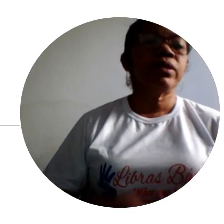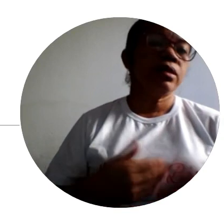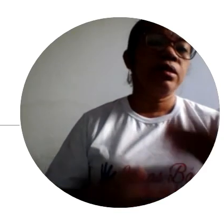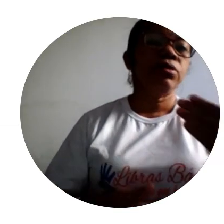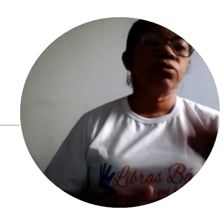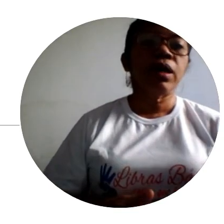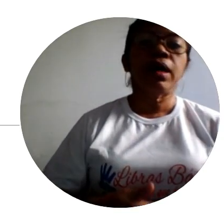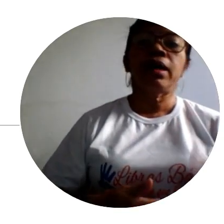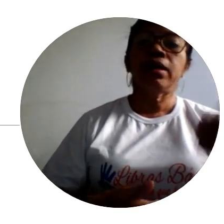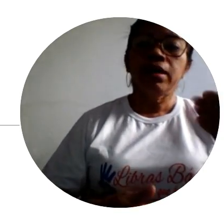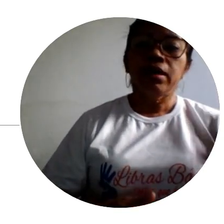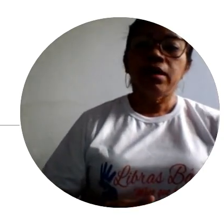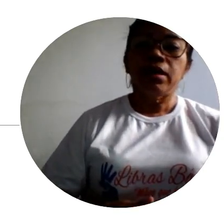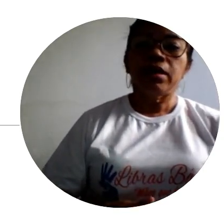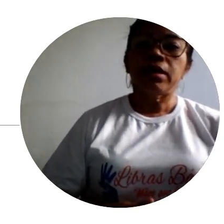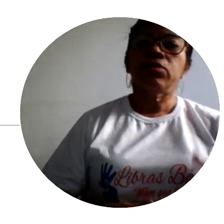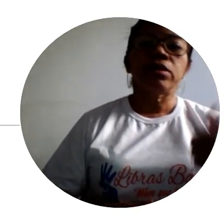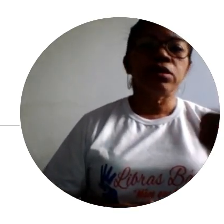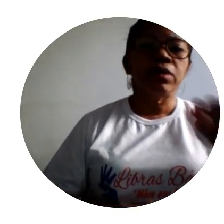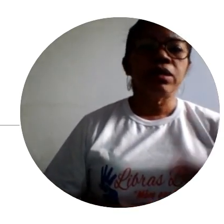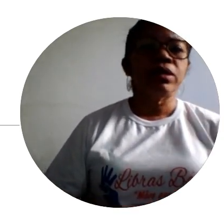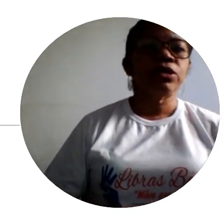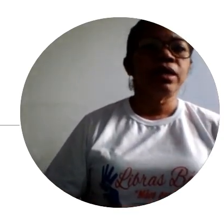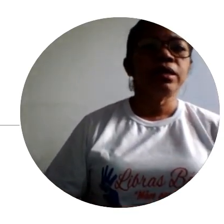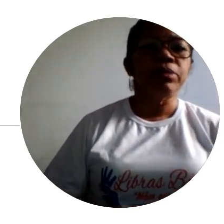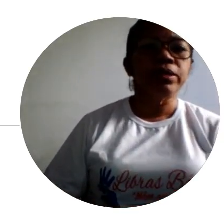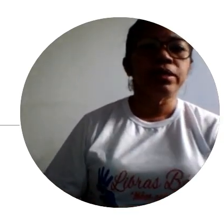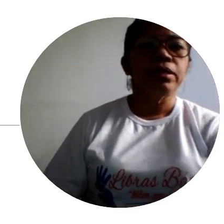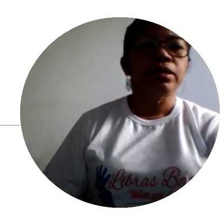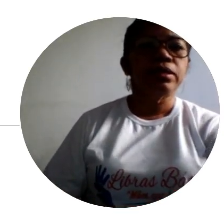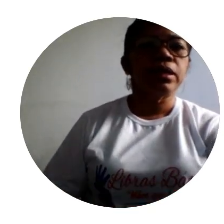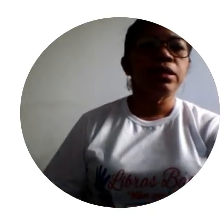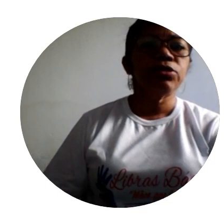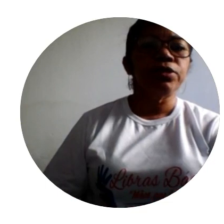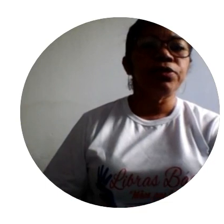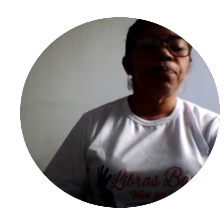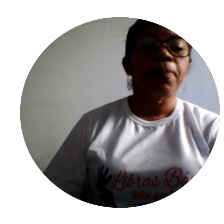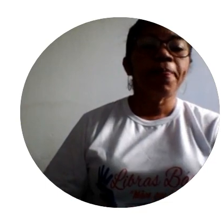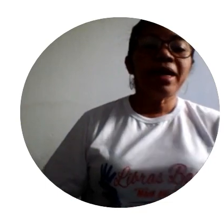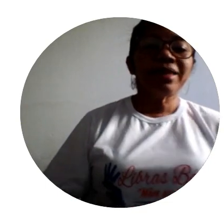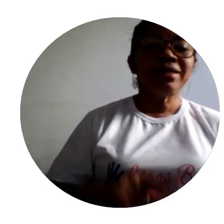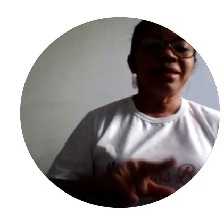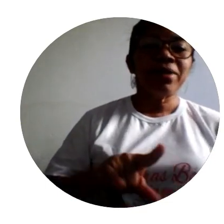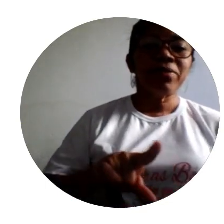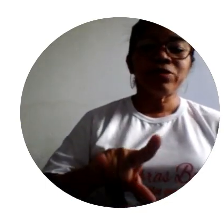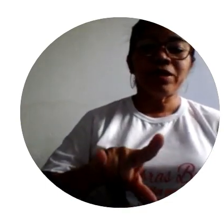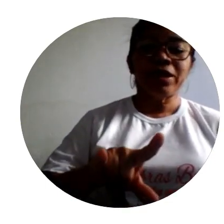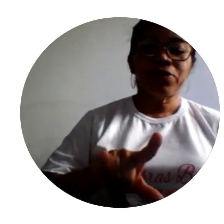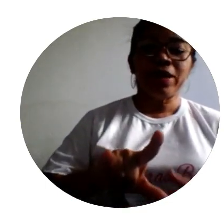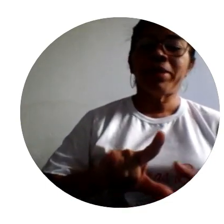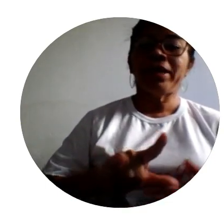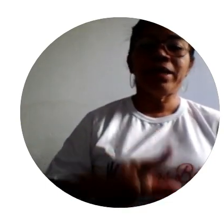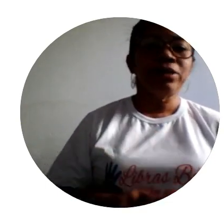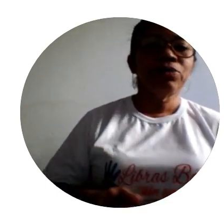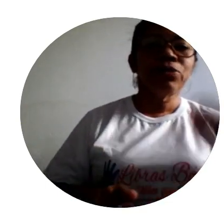está fazendo a tradução, a linguagem da Libras. Certo, gente? Esse sinal é um